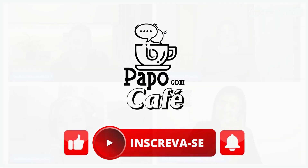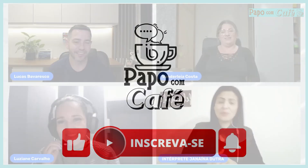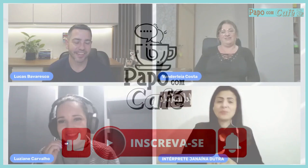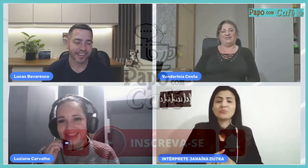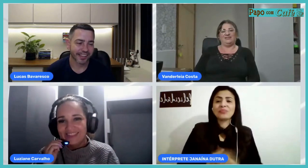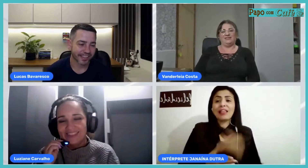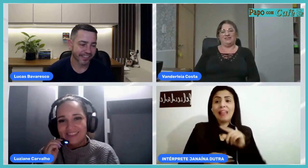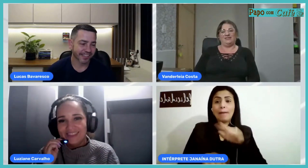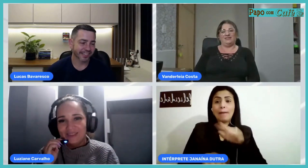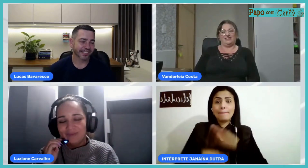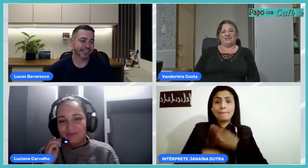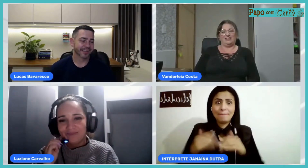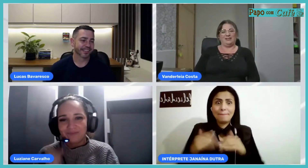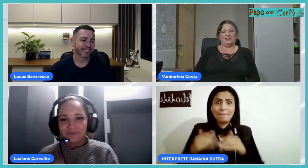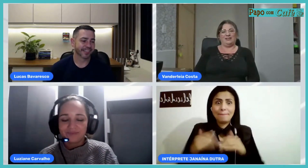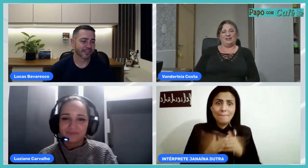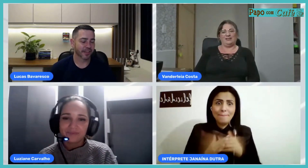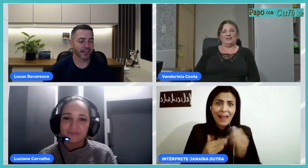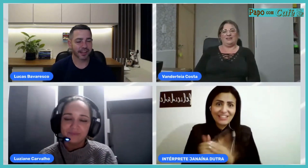Legal.